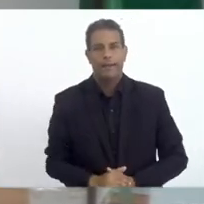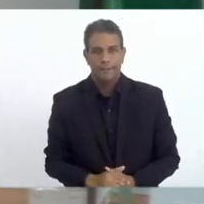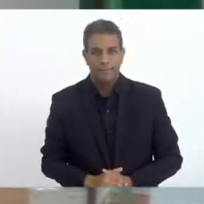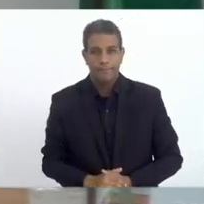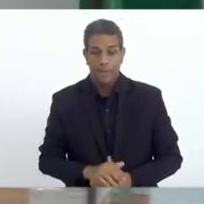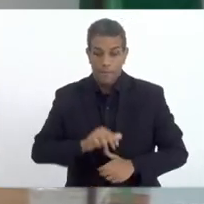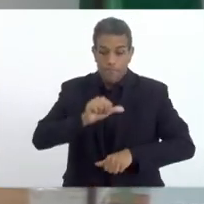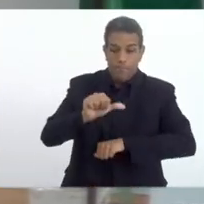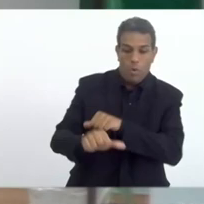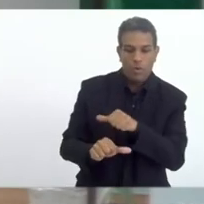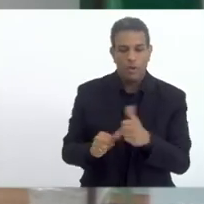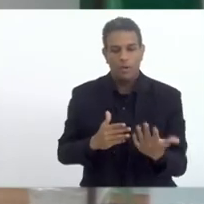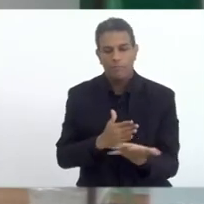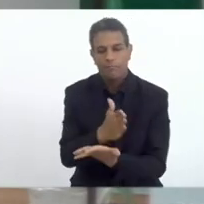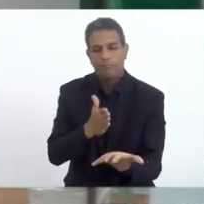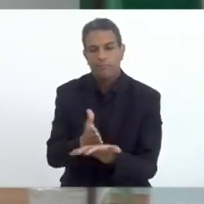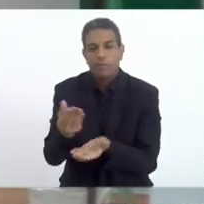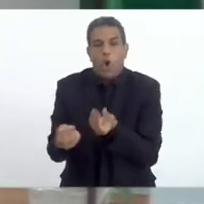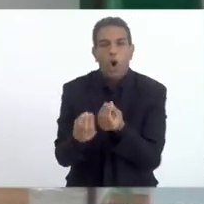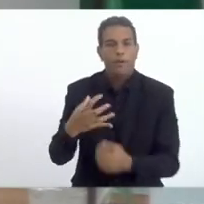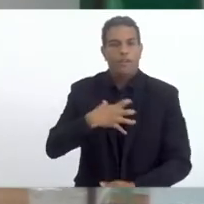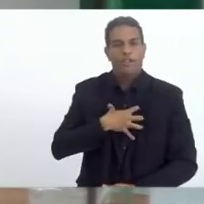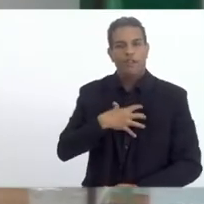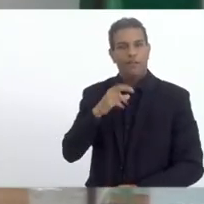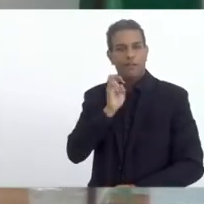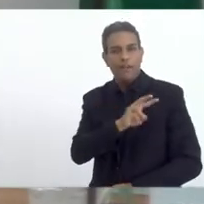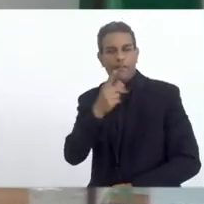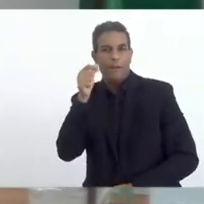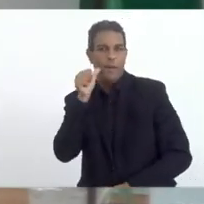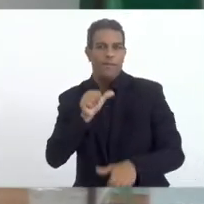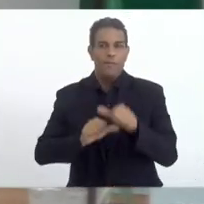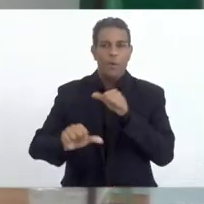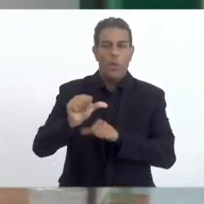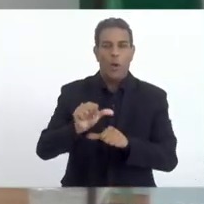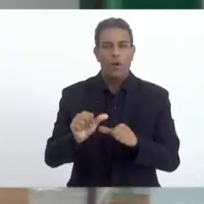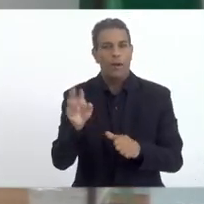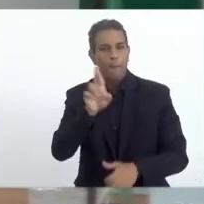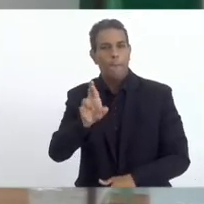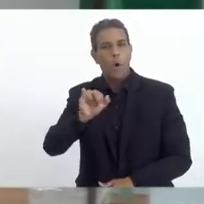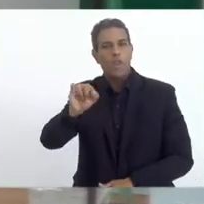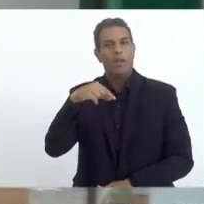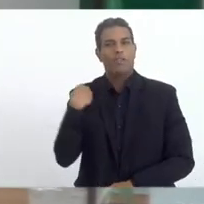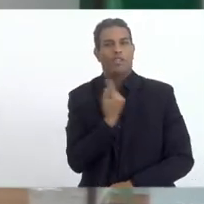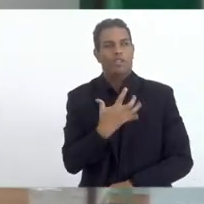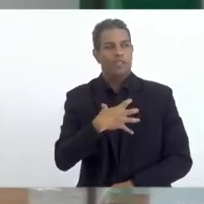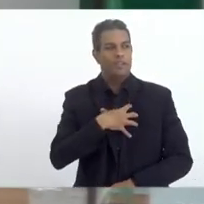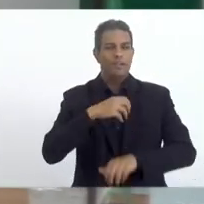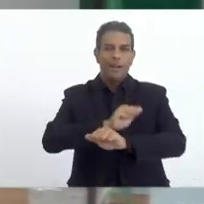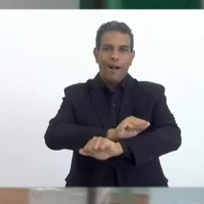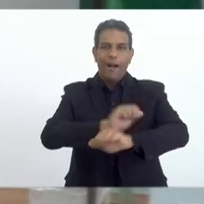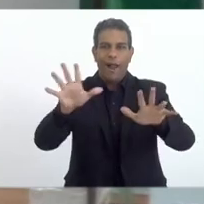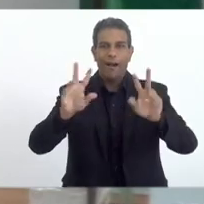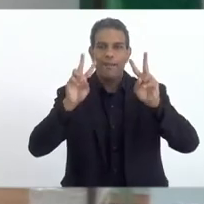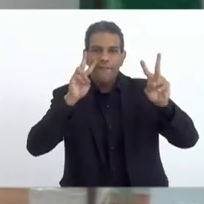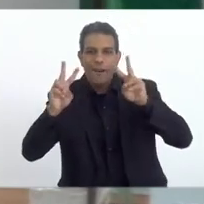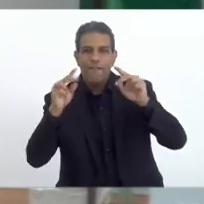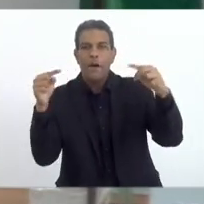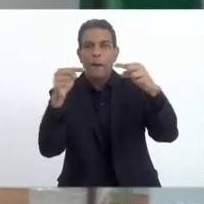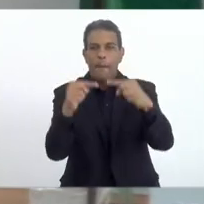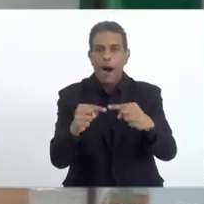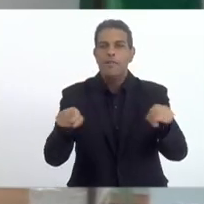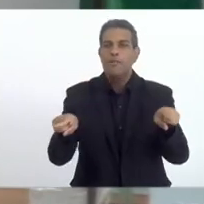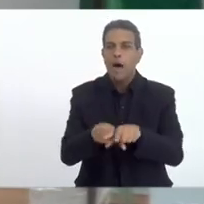Ela mudou de lado agora. Ela mudou de lado. Mas é importante, né, a gente se ater a essa